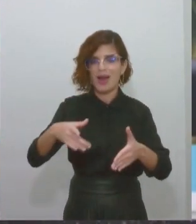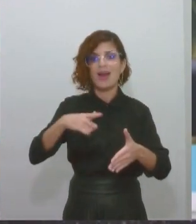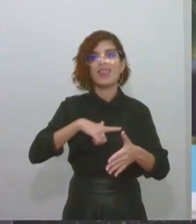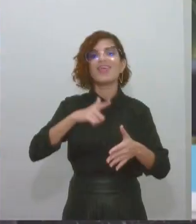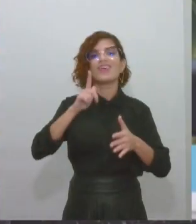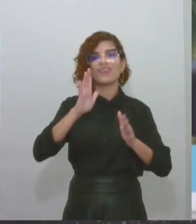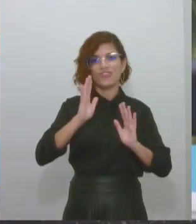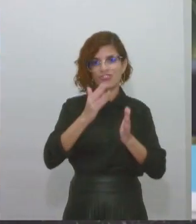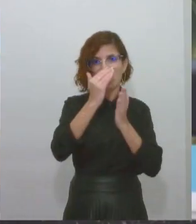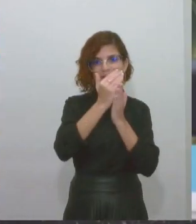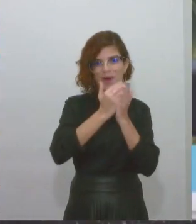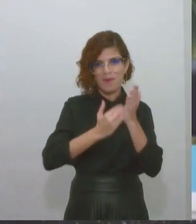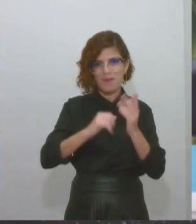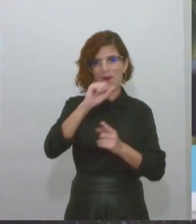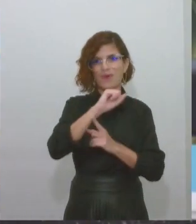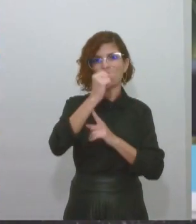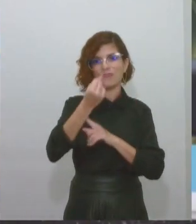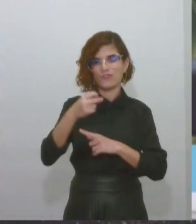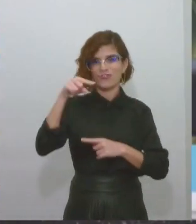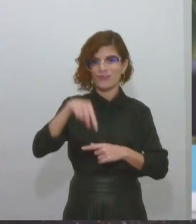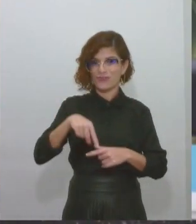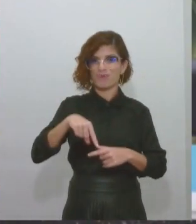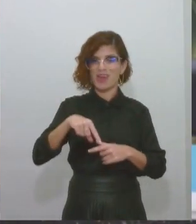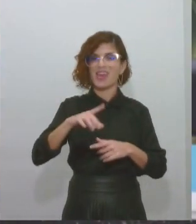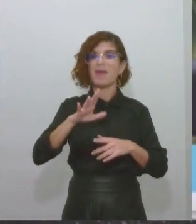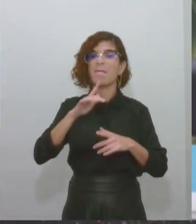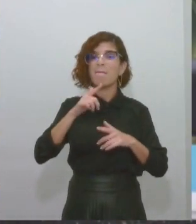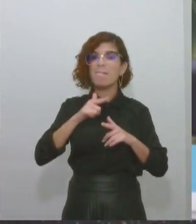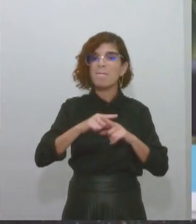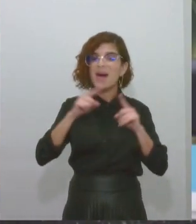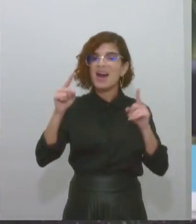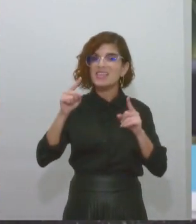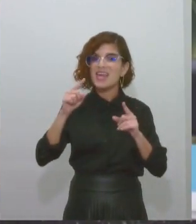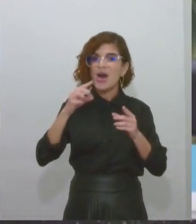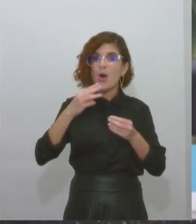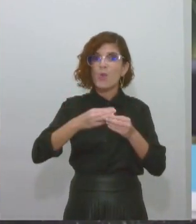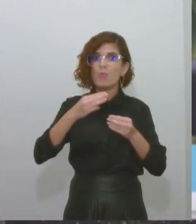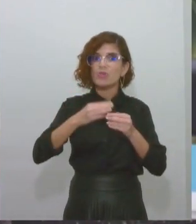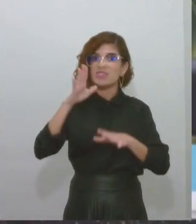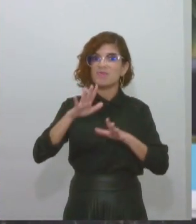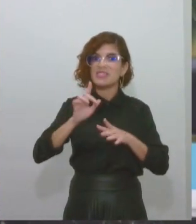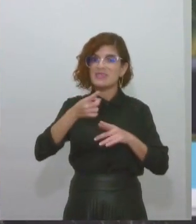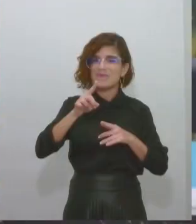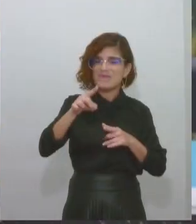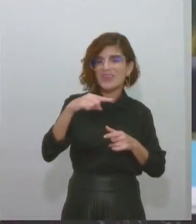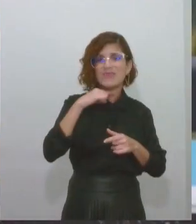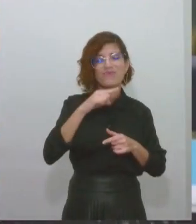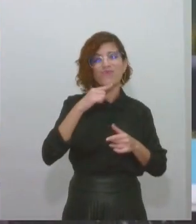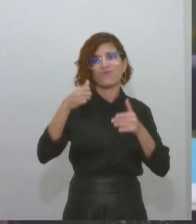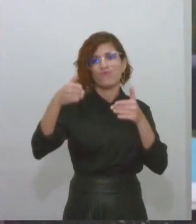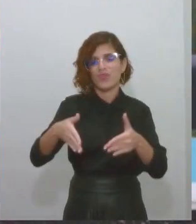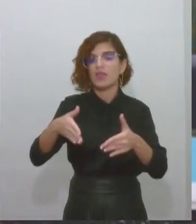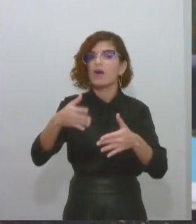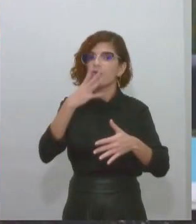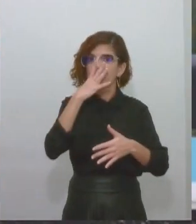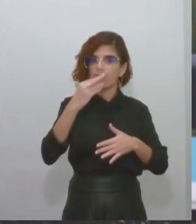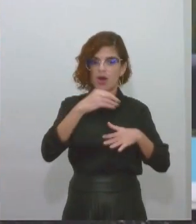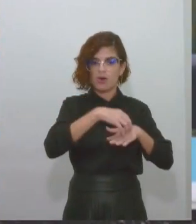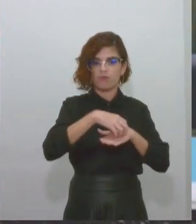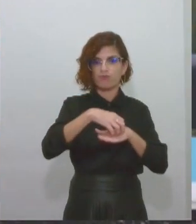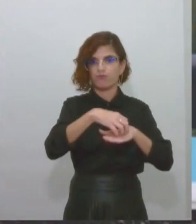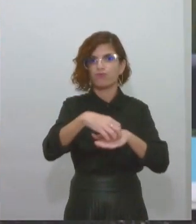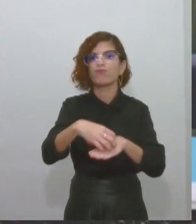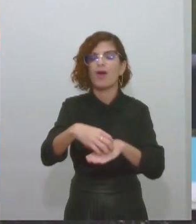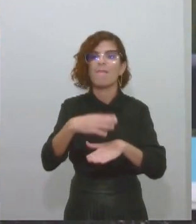que a gente não consegue alcançar, que a nossa van agora vai dar essa mobilidade, né, para a gente poder chegar às pessoas que mais